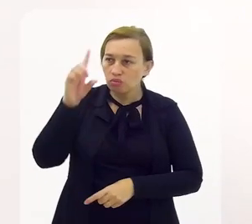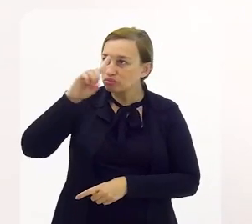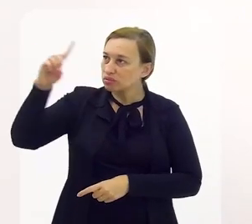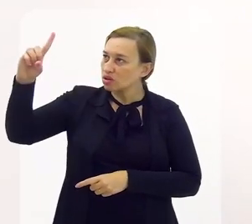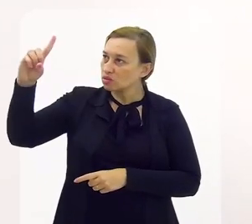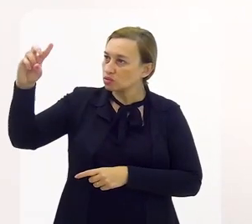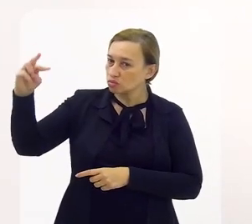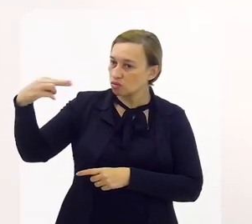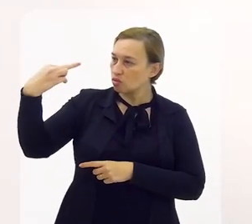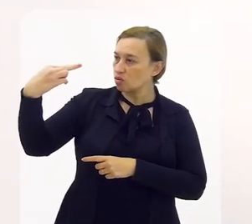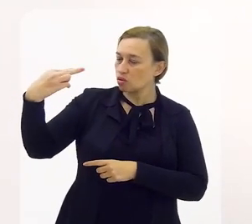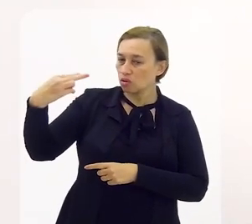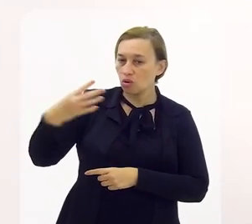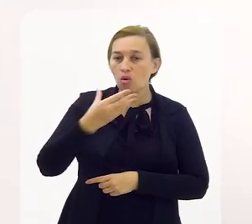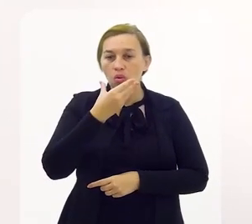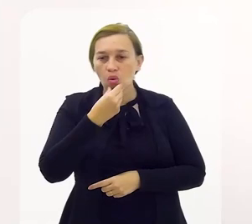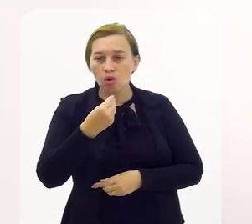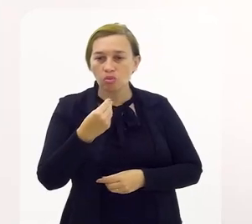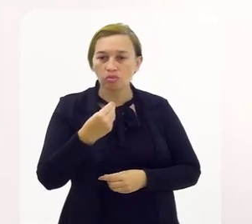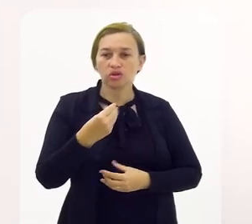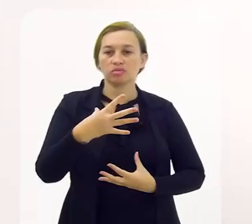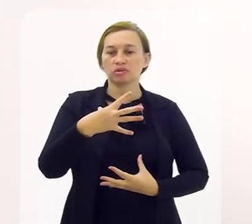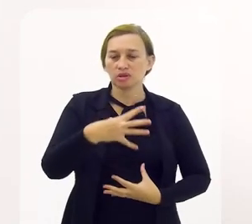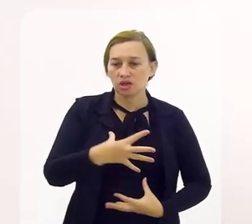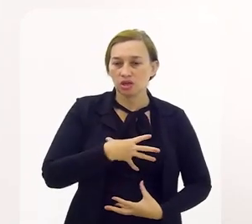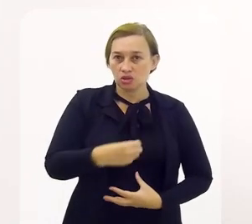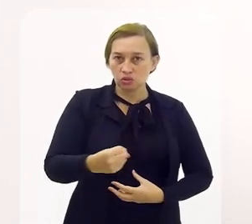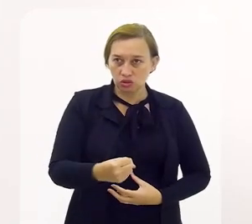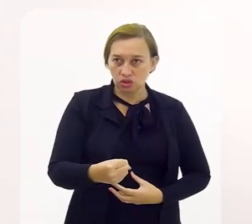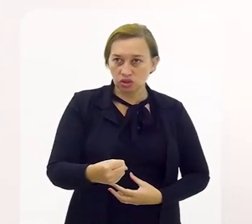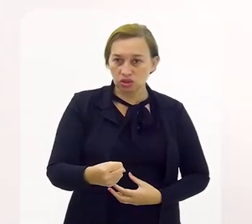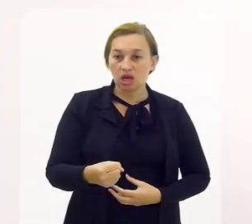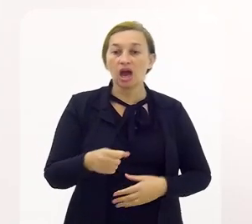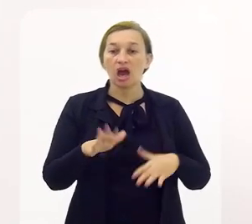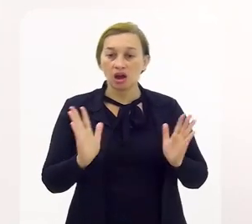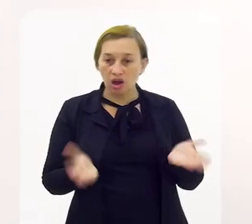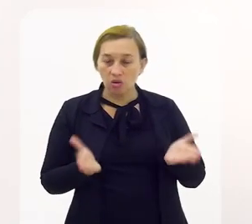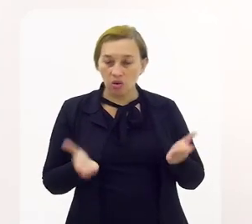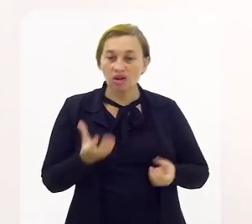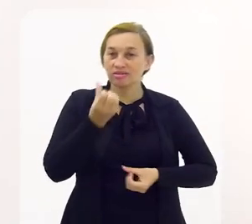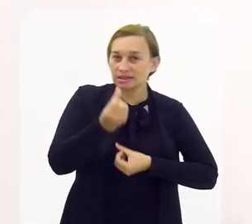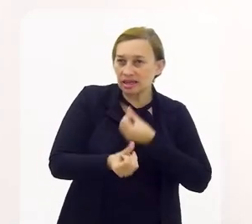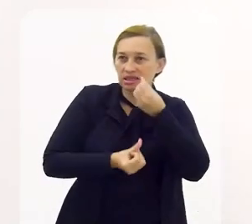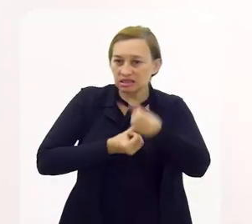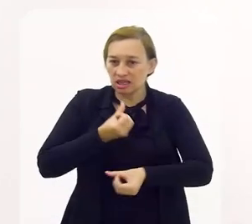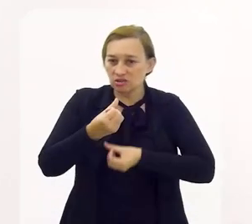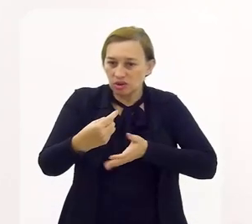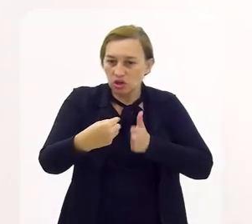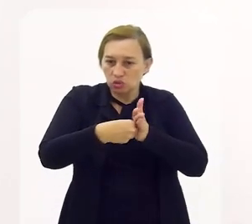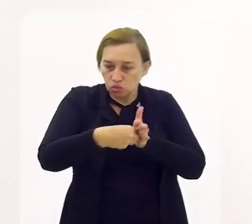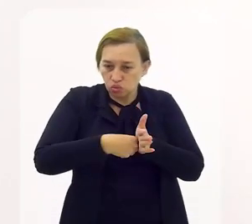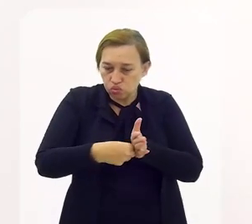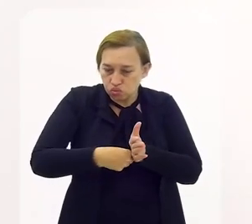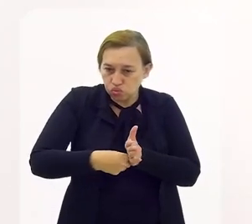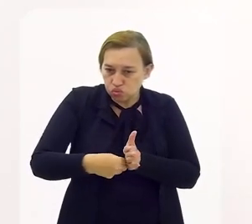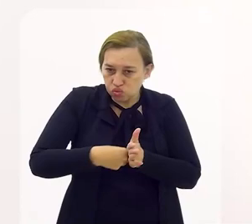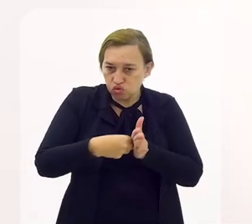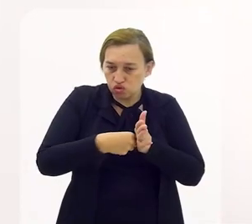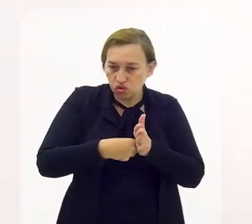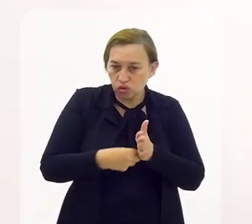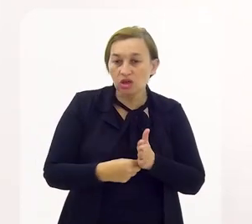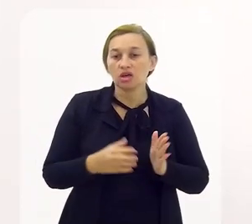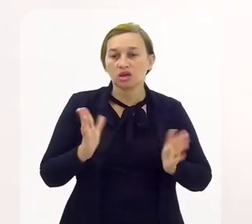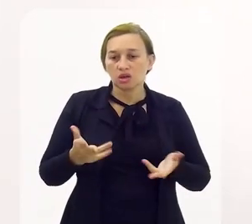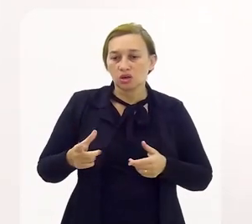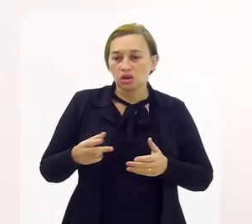Aos olhos de Deus, ele era um suicida A partir daí, eu faço check-up de 100 em 6 meses Que ótimo Tirei uma vesícula que estava